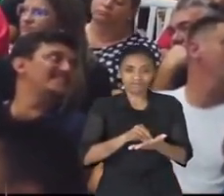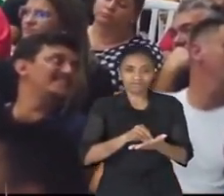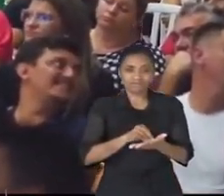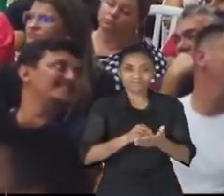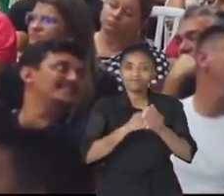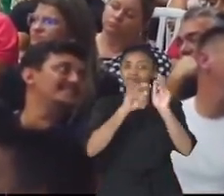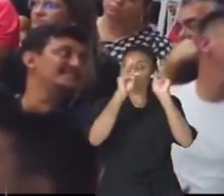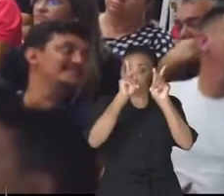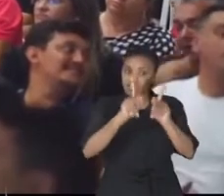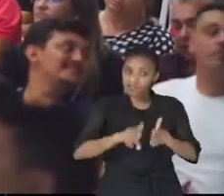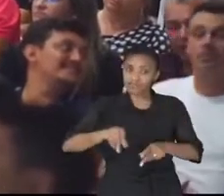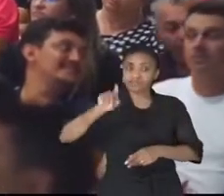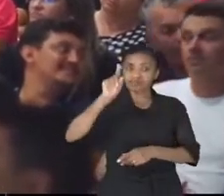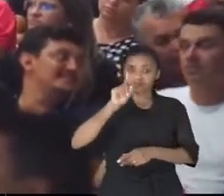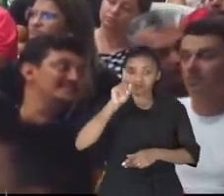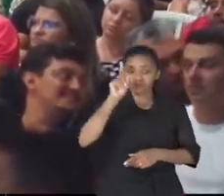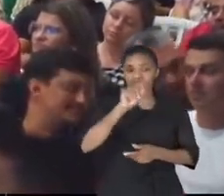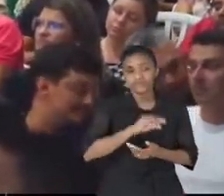da presença.